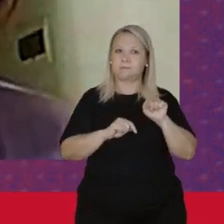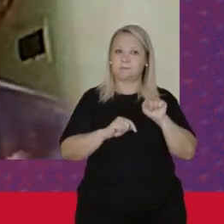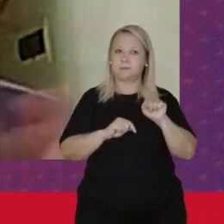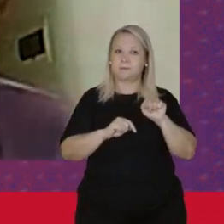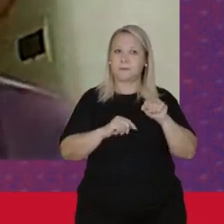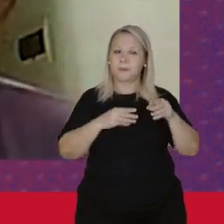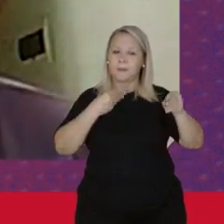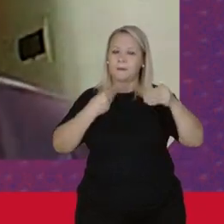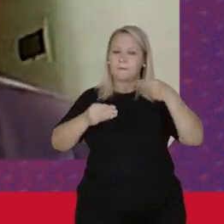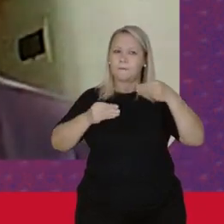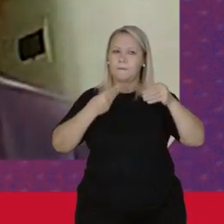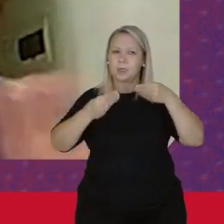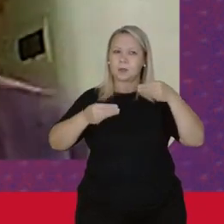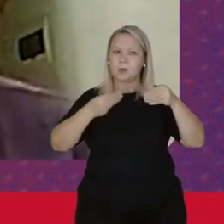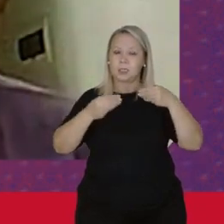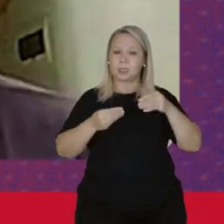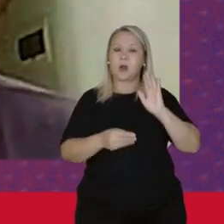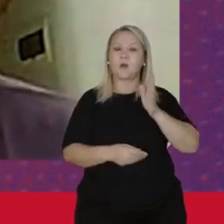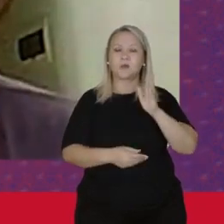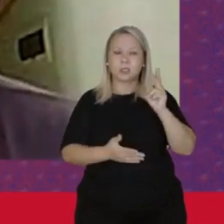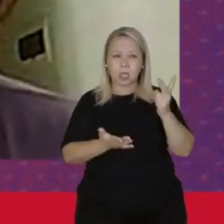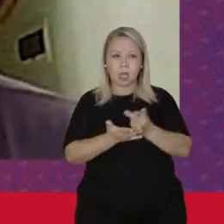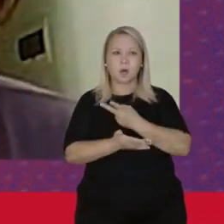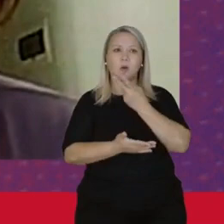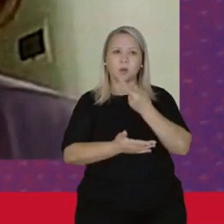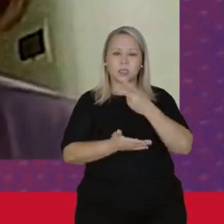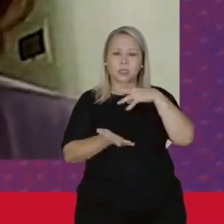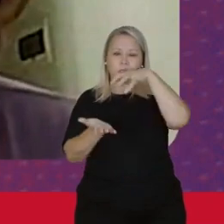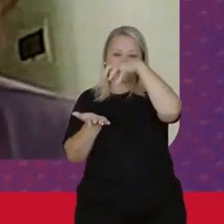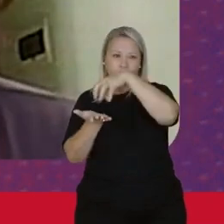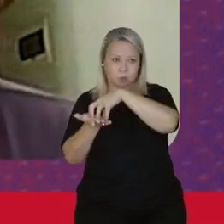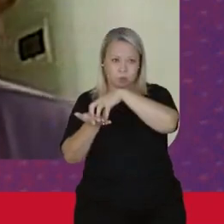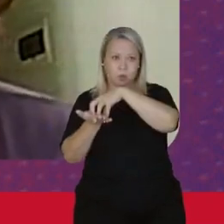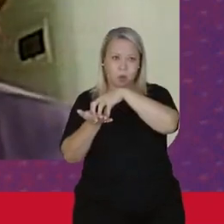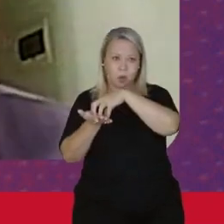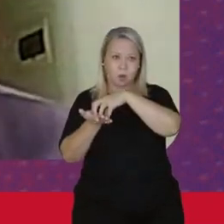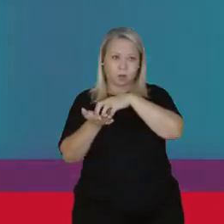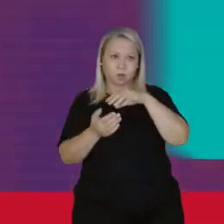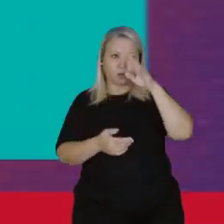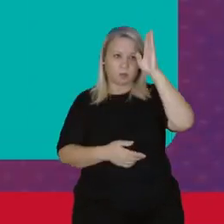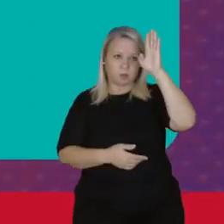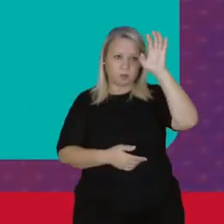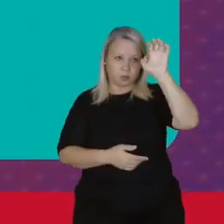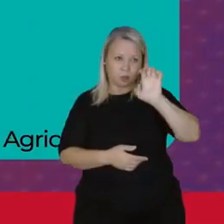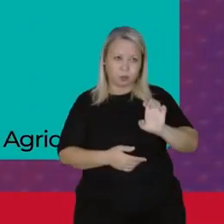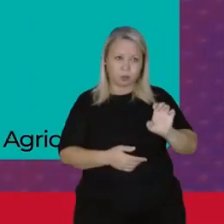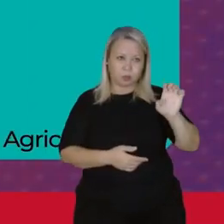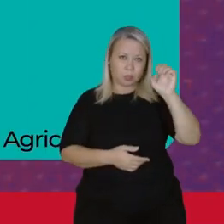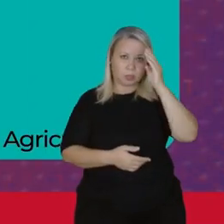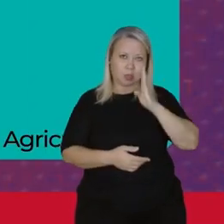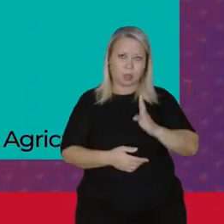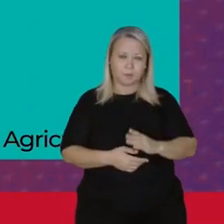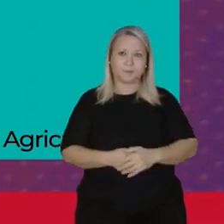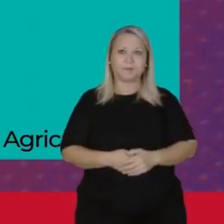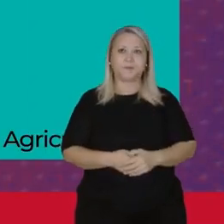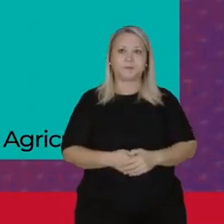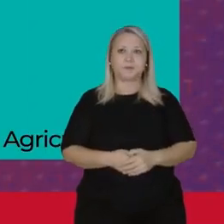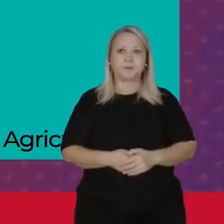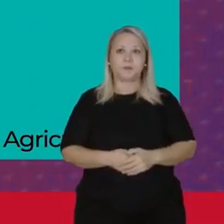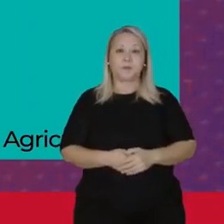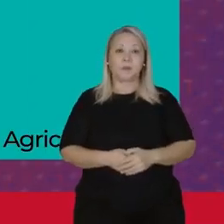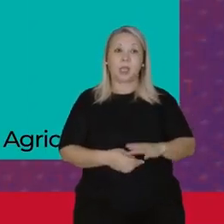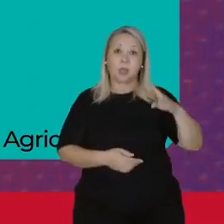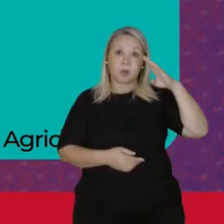essa flexibilização que já está acontecendo nos órgãos do Estado, né? Desde que Jair Bolsonaro